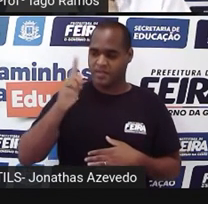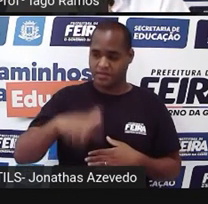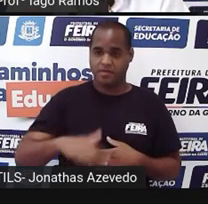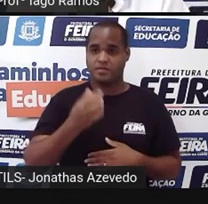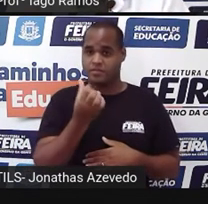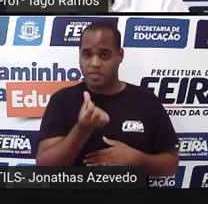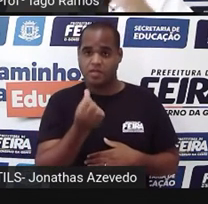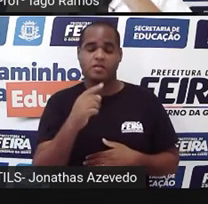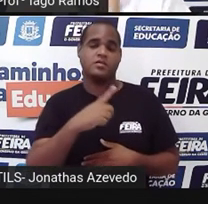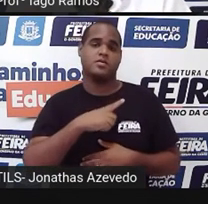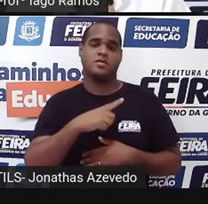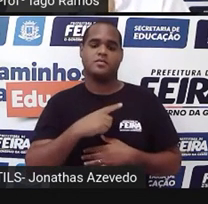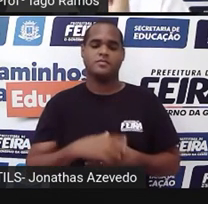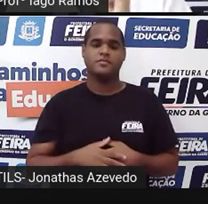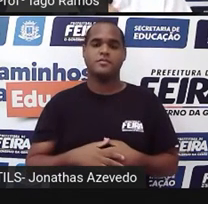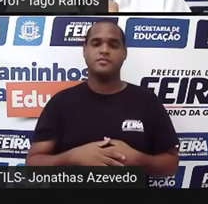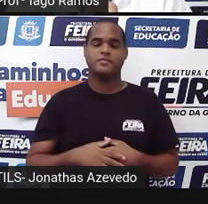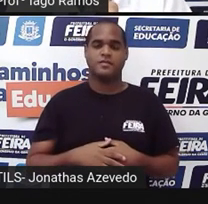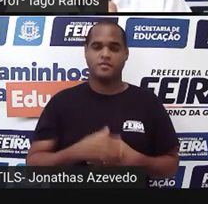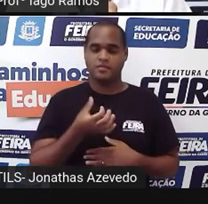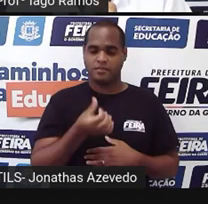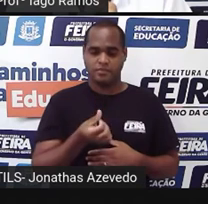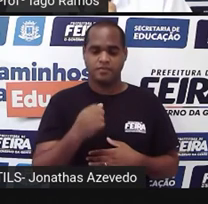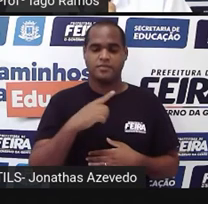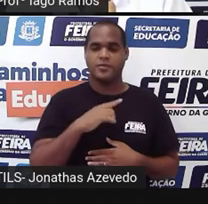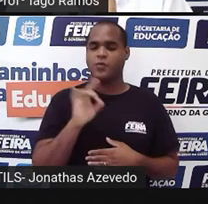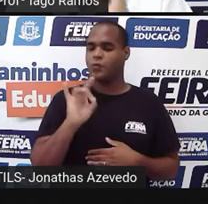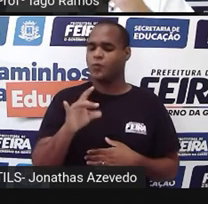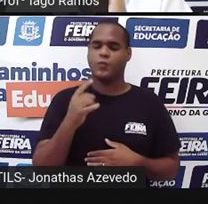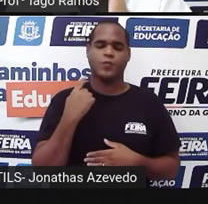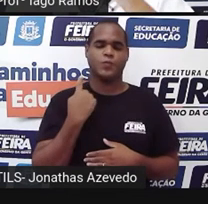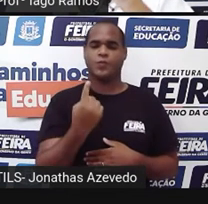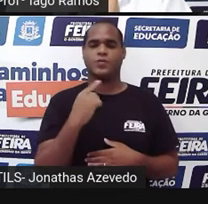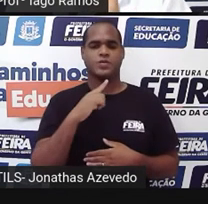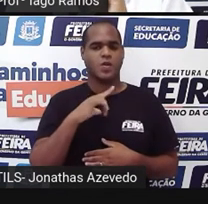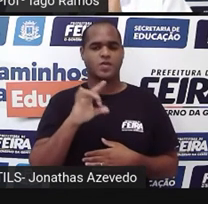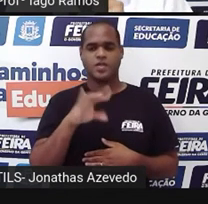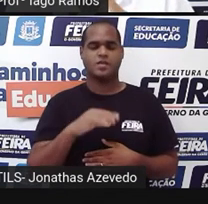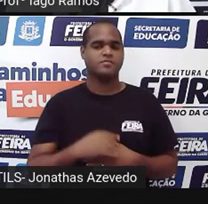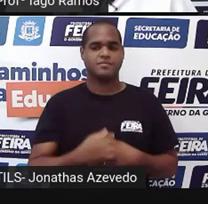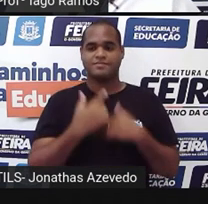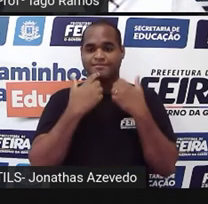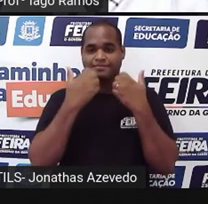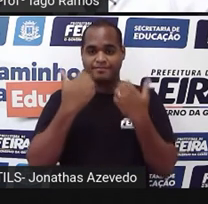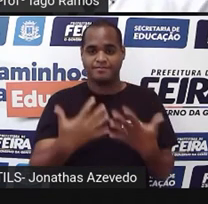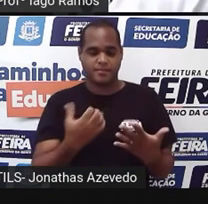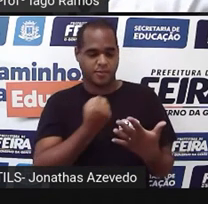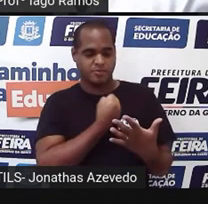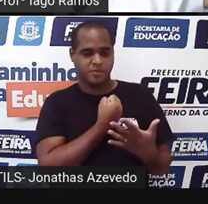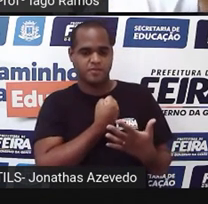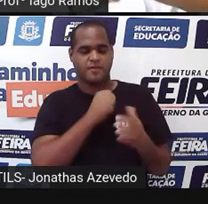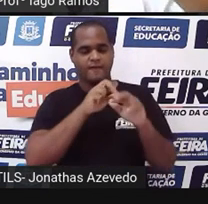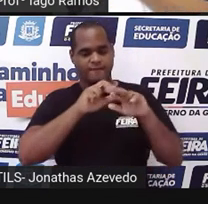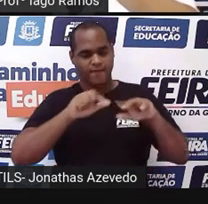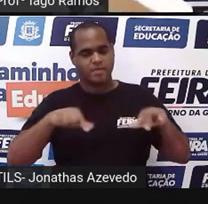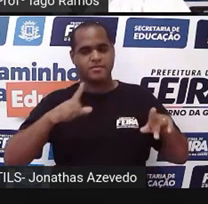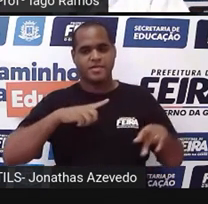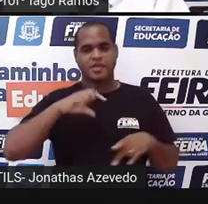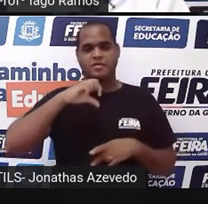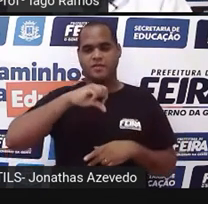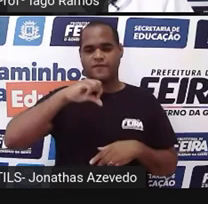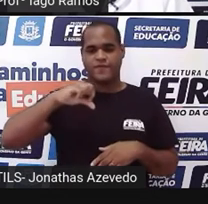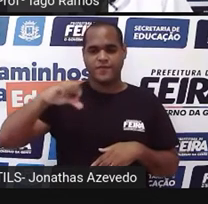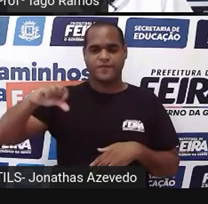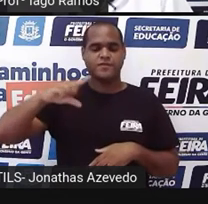os seis é um único algarismo e isso me diz a quantidade de números 9 se eu